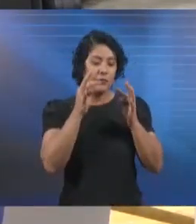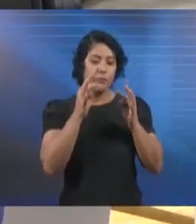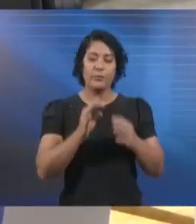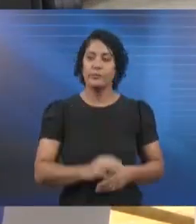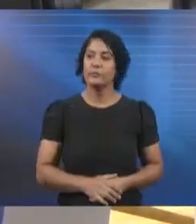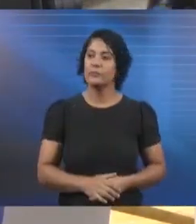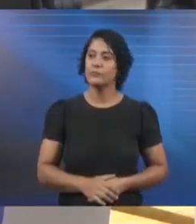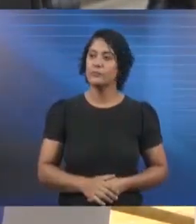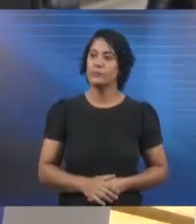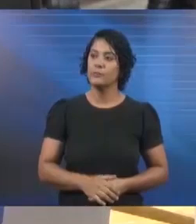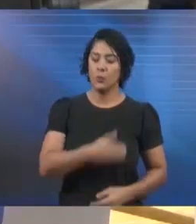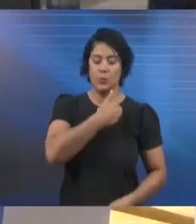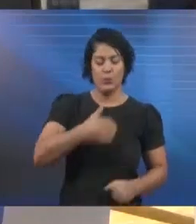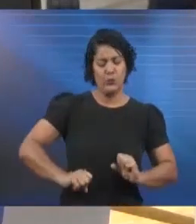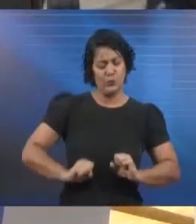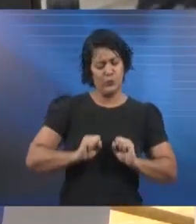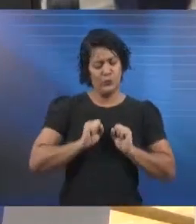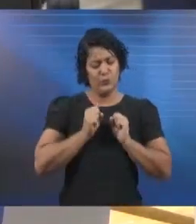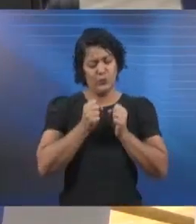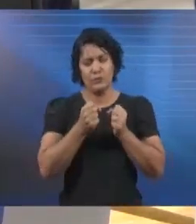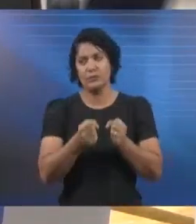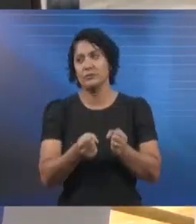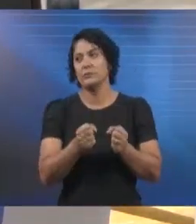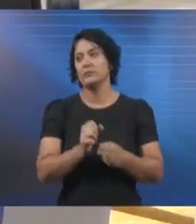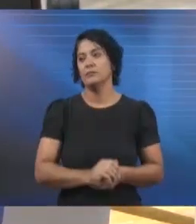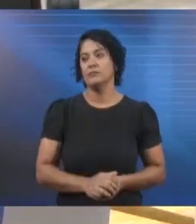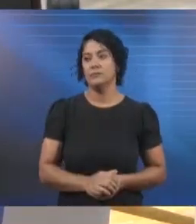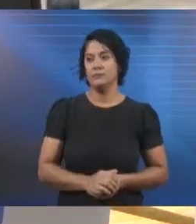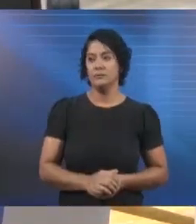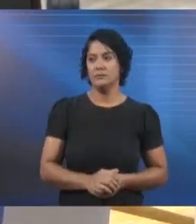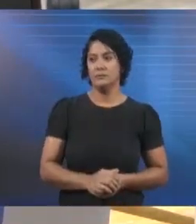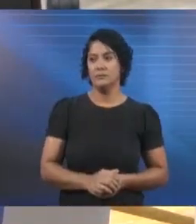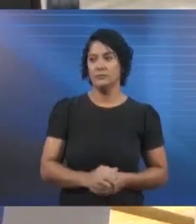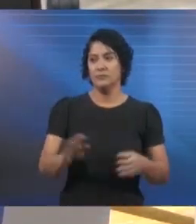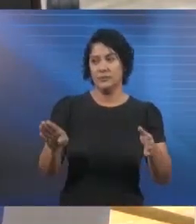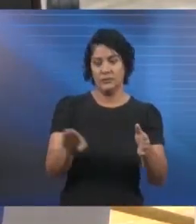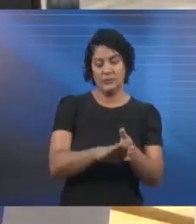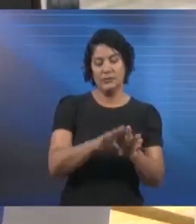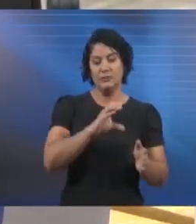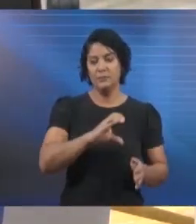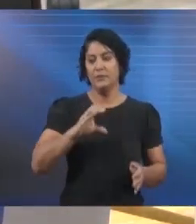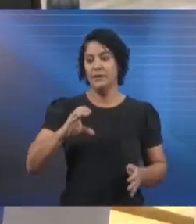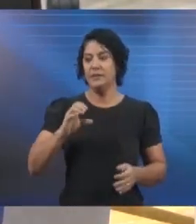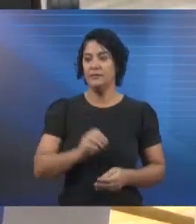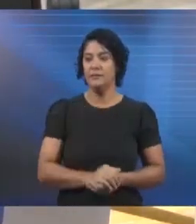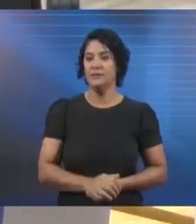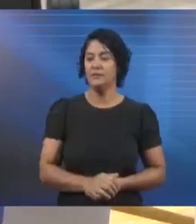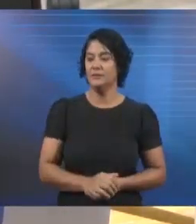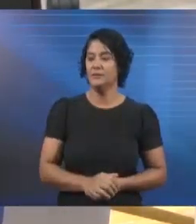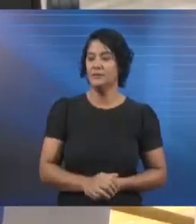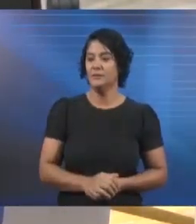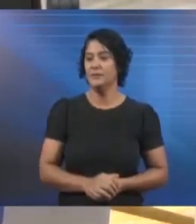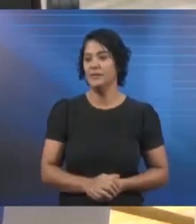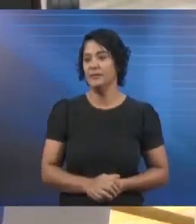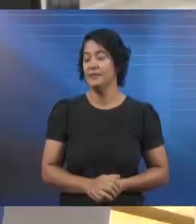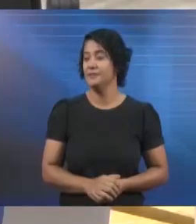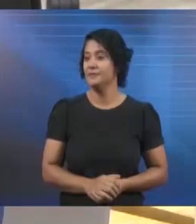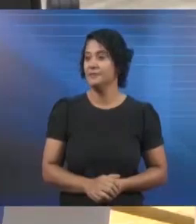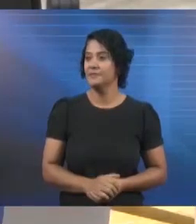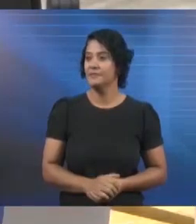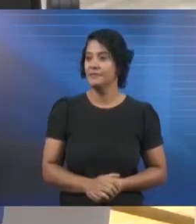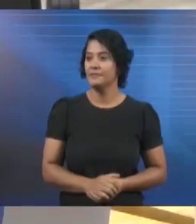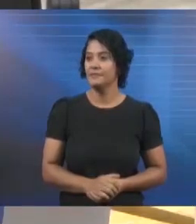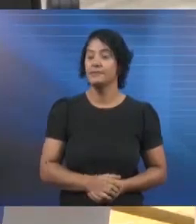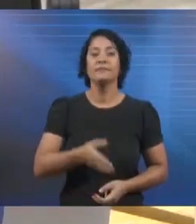governo fez todo o esforço para que essa matéria chegasse a ccj Inclusive inclusive nós